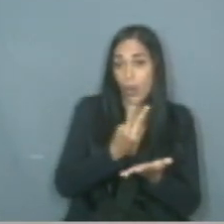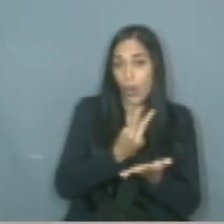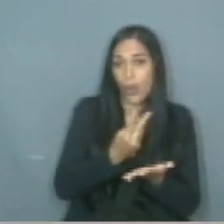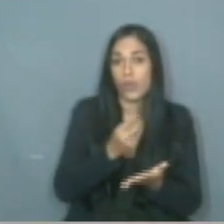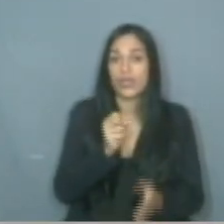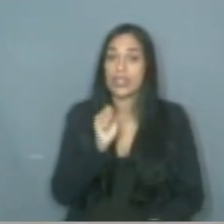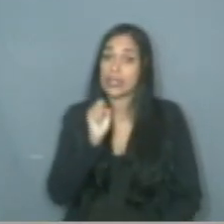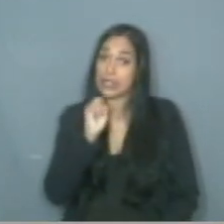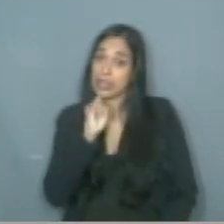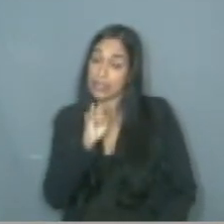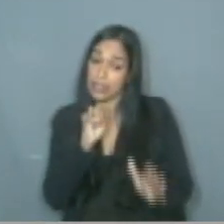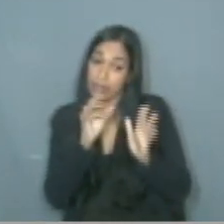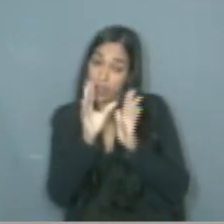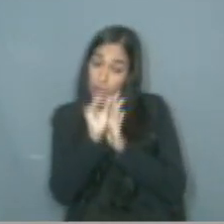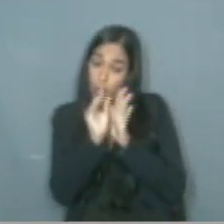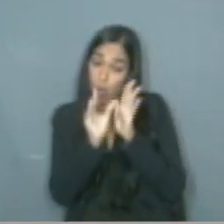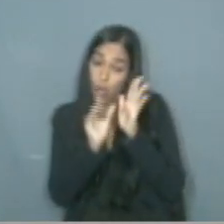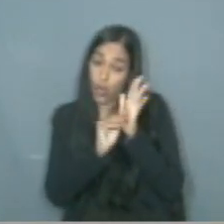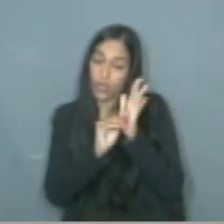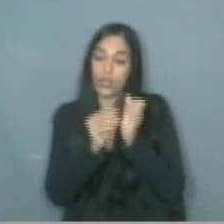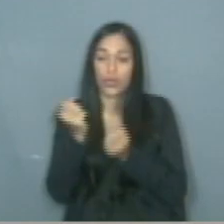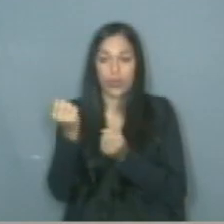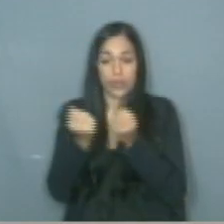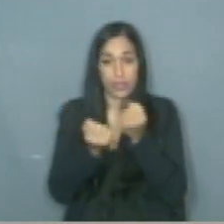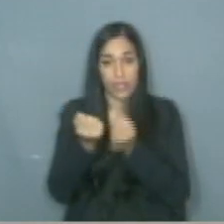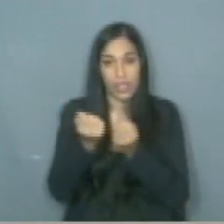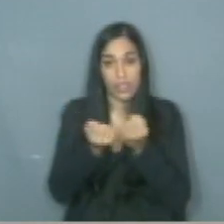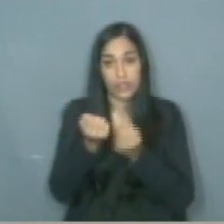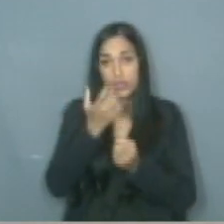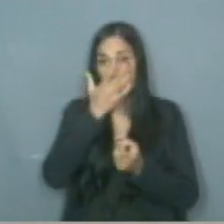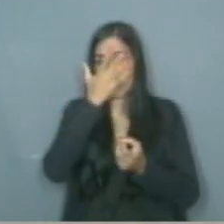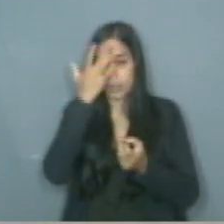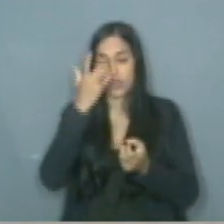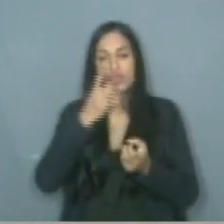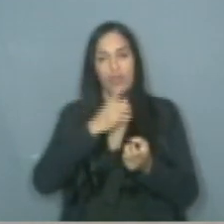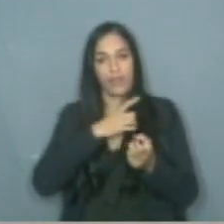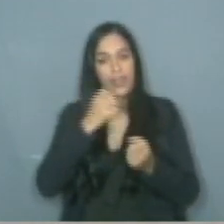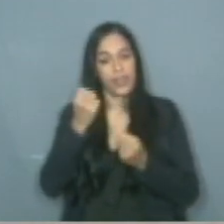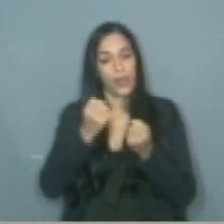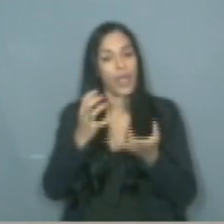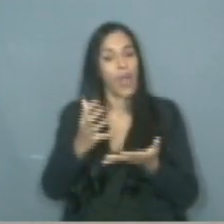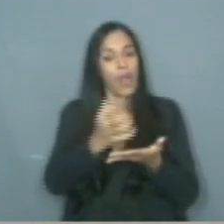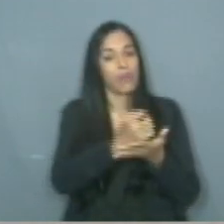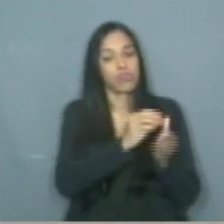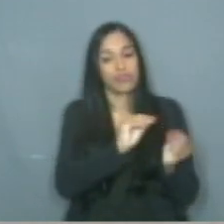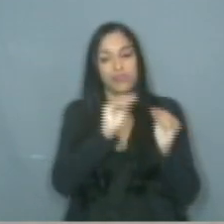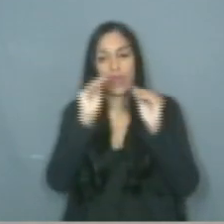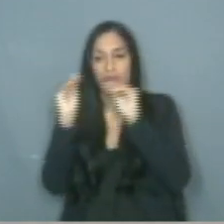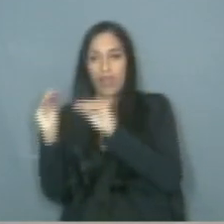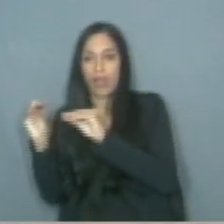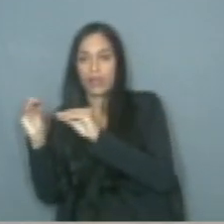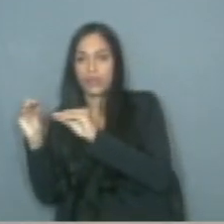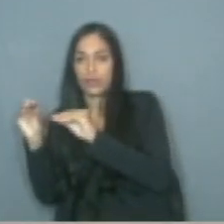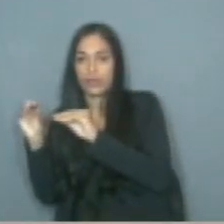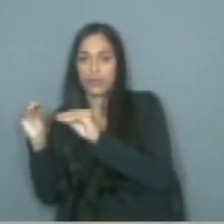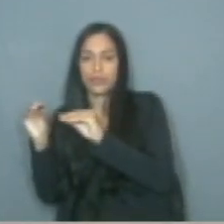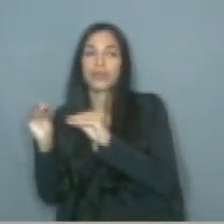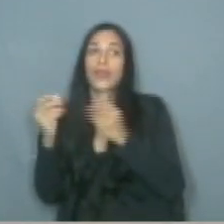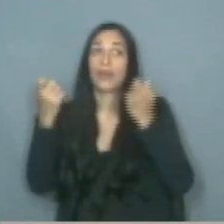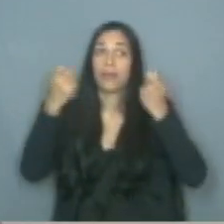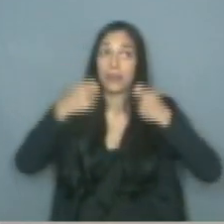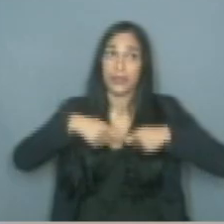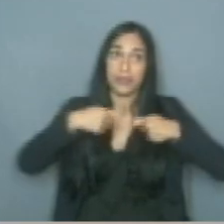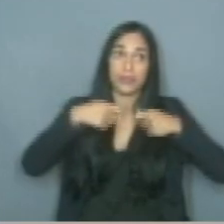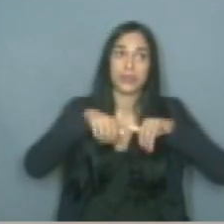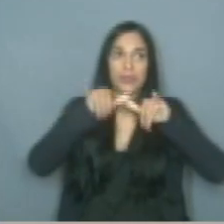no Código de Trânsito, claro, aquela pessoa vai ter o seu veículo rebocado, mas ele precisa ser